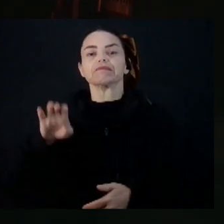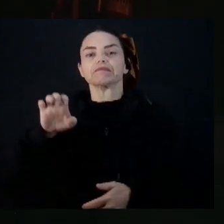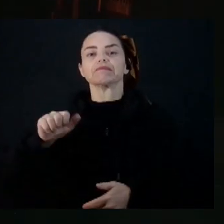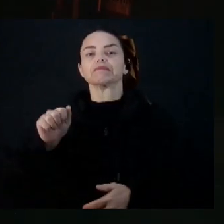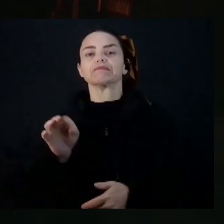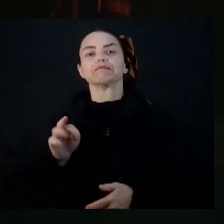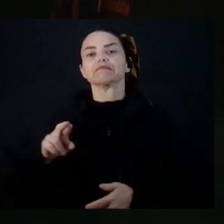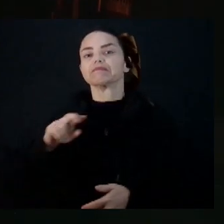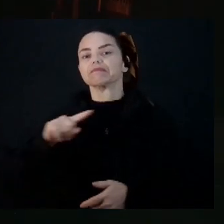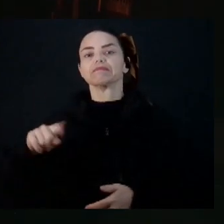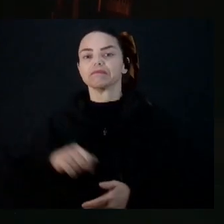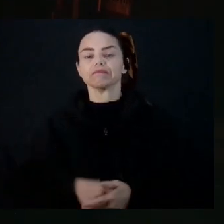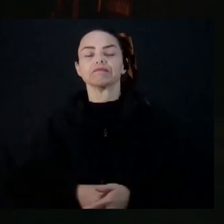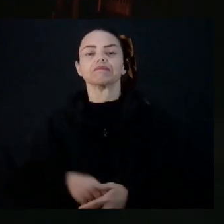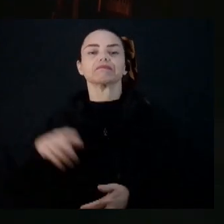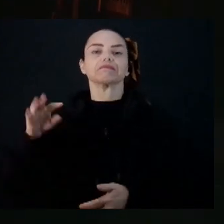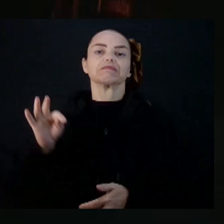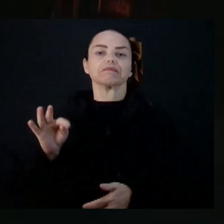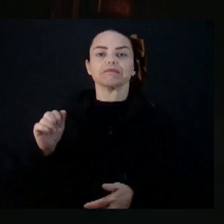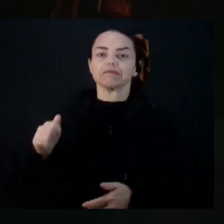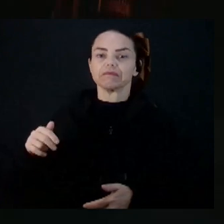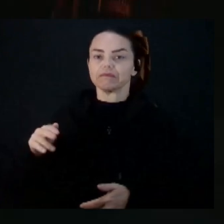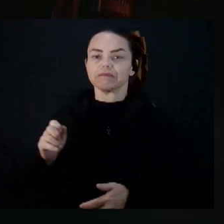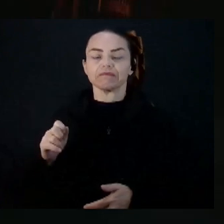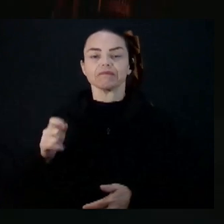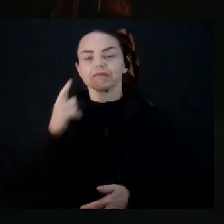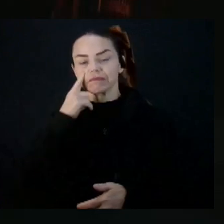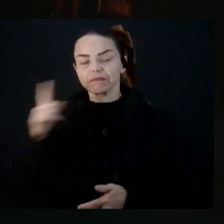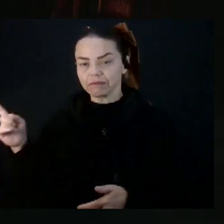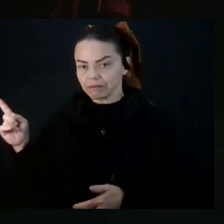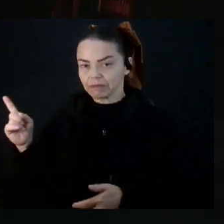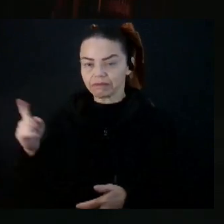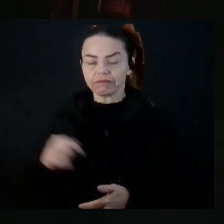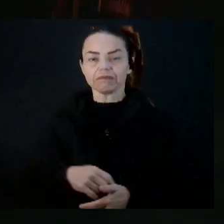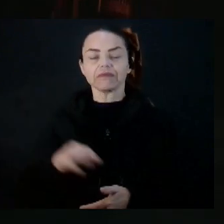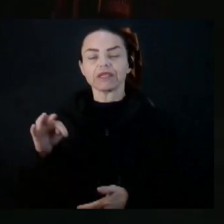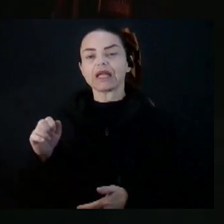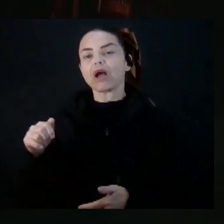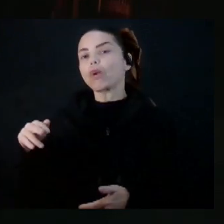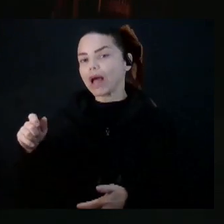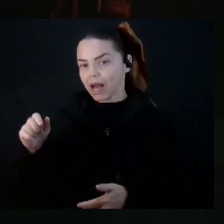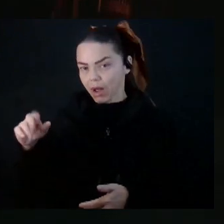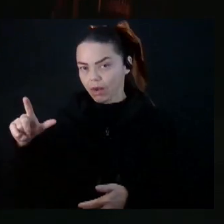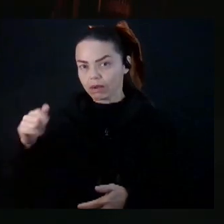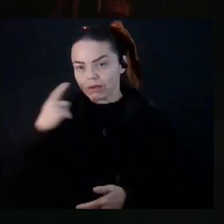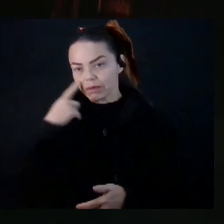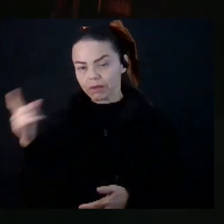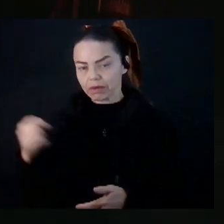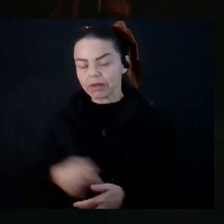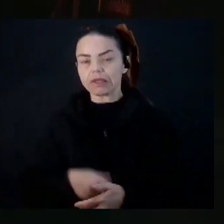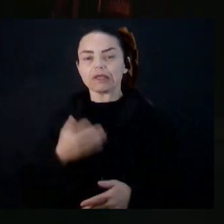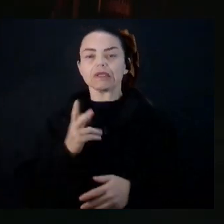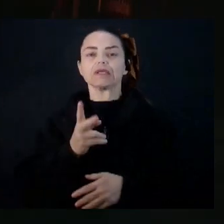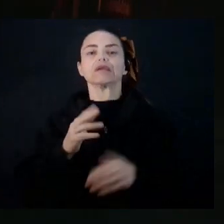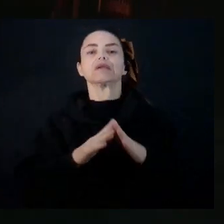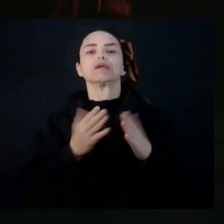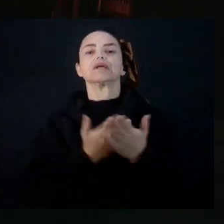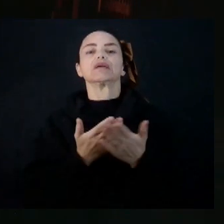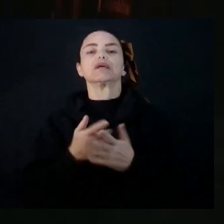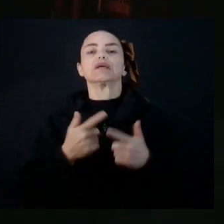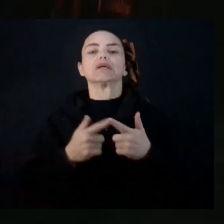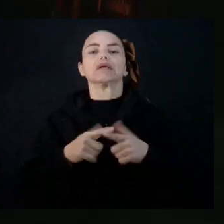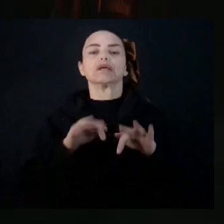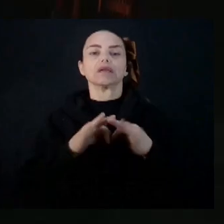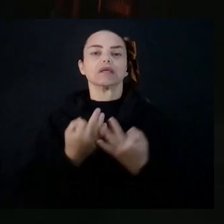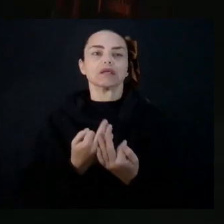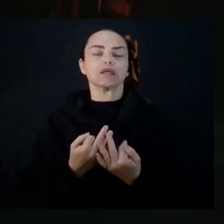do Taquaral está com a gente, Beatriz Campos. Tem gente que mantém o filho em uma escola só porque a família toda estudou